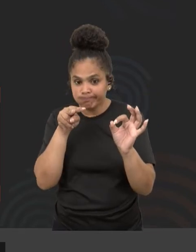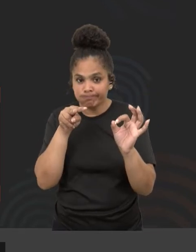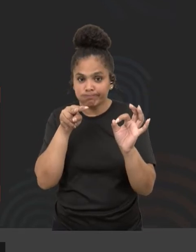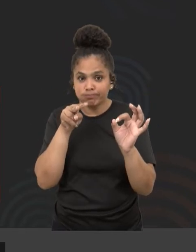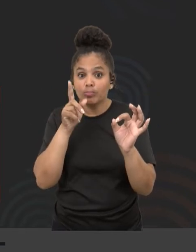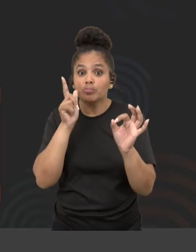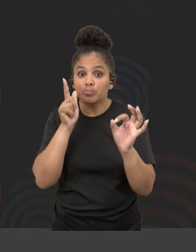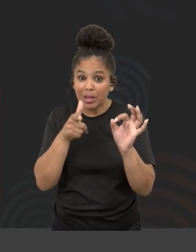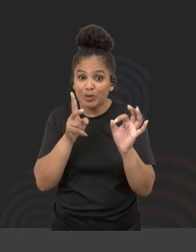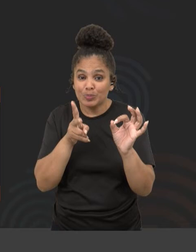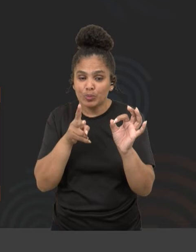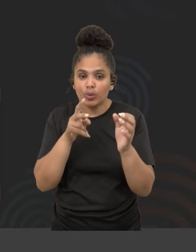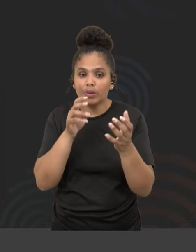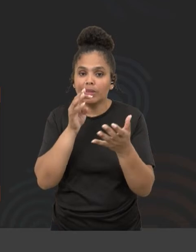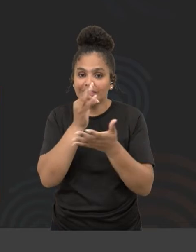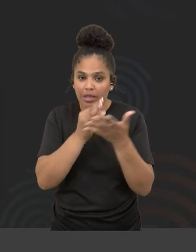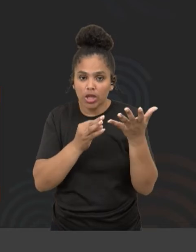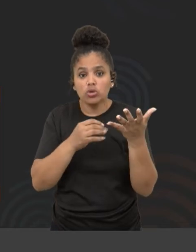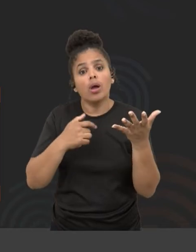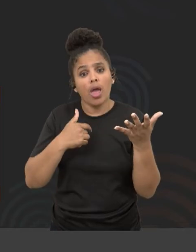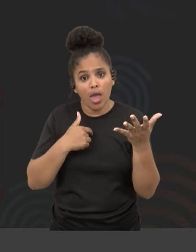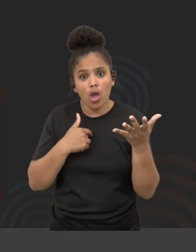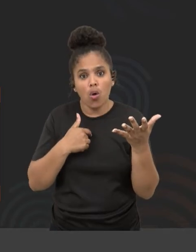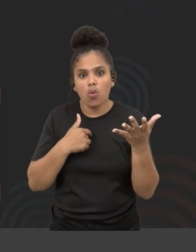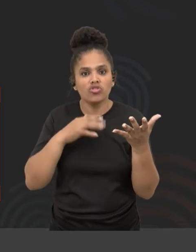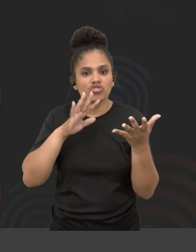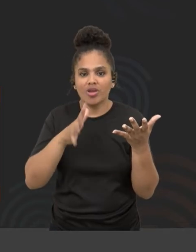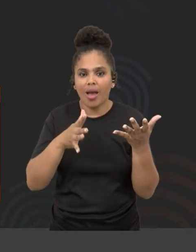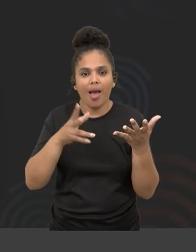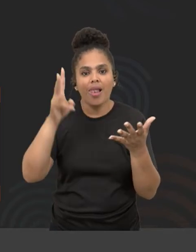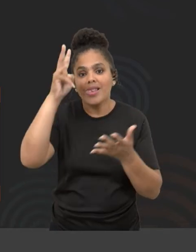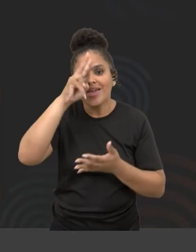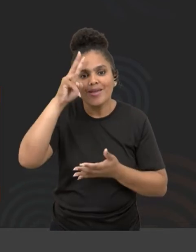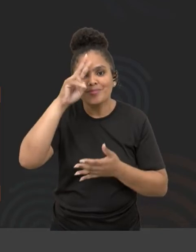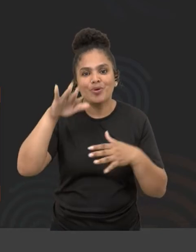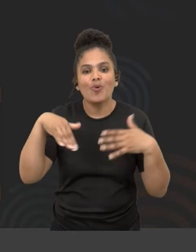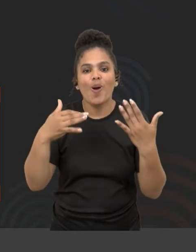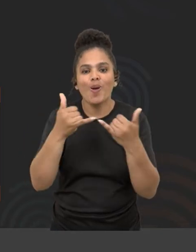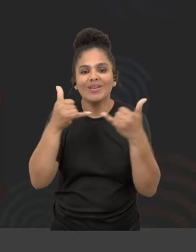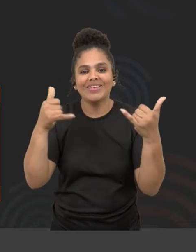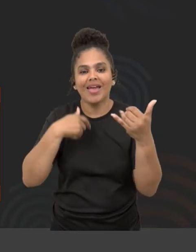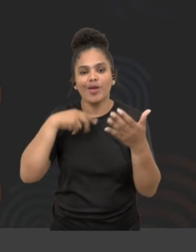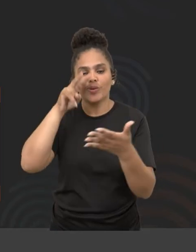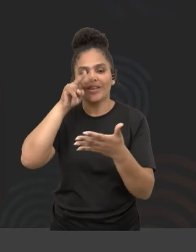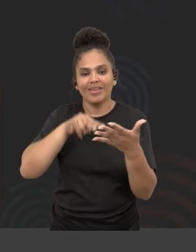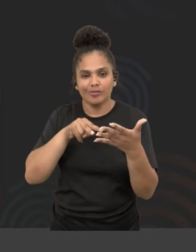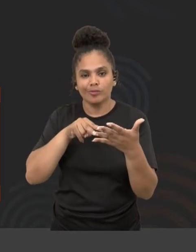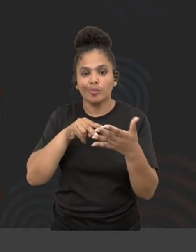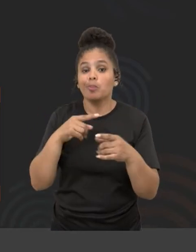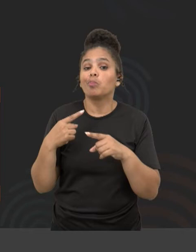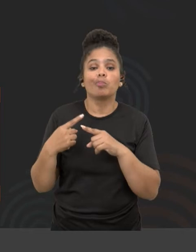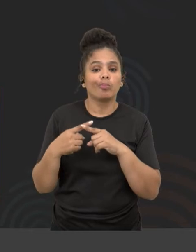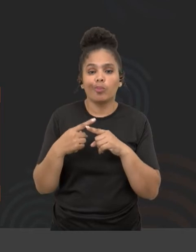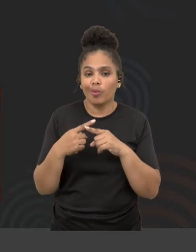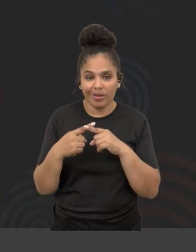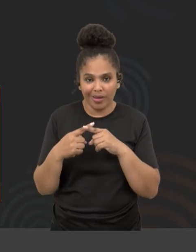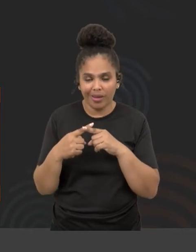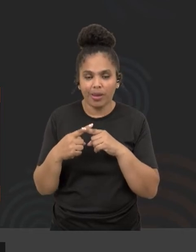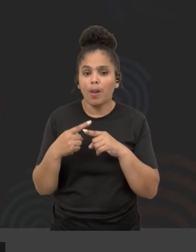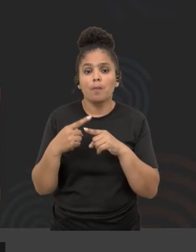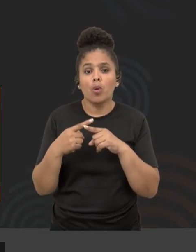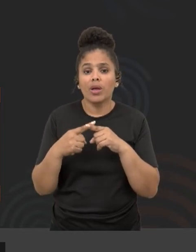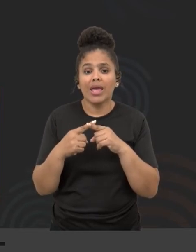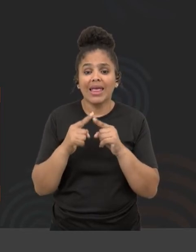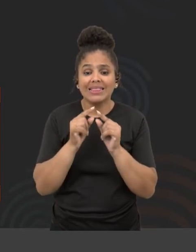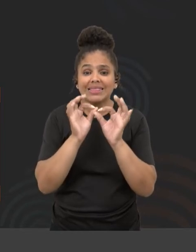mesmo texto, eu vou, inconscientemente, eu vou lembrar qual era a linha que eu estava lendo por conta do